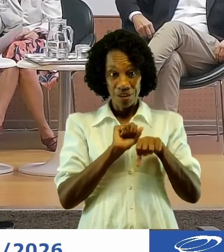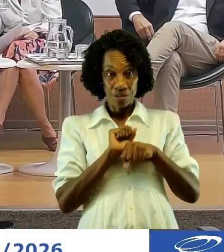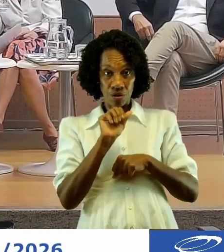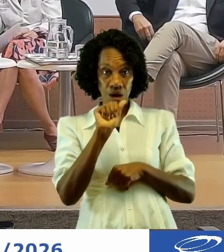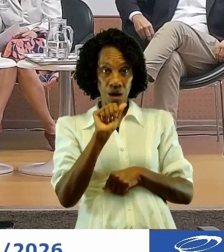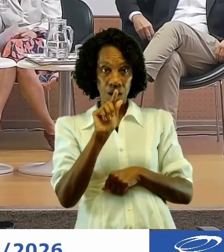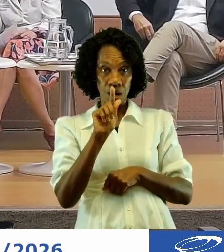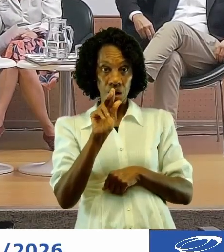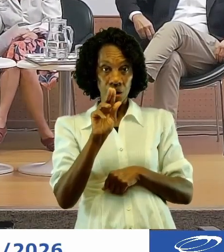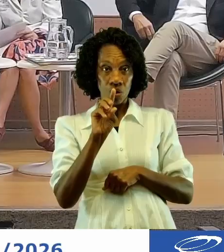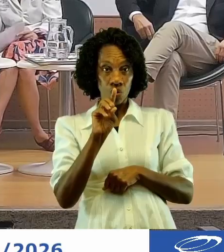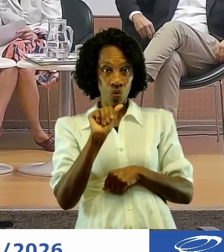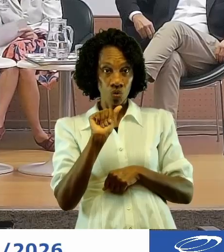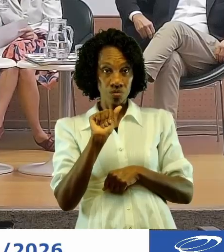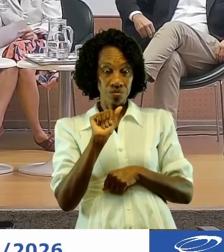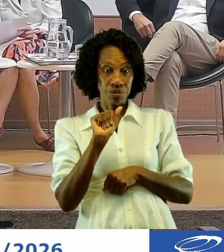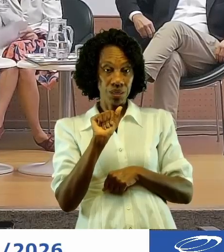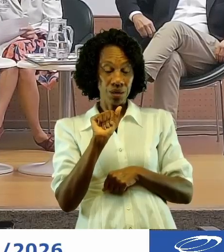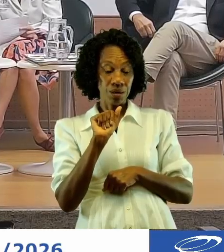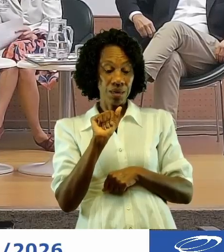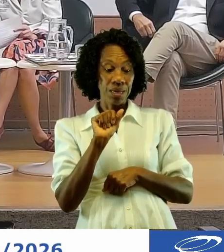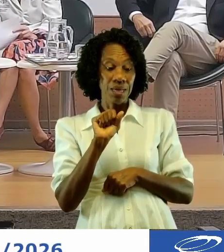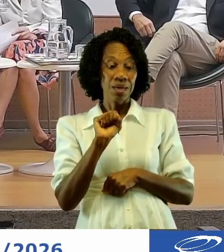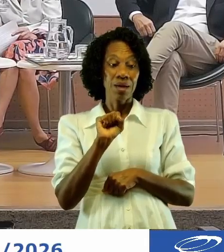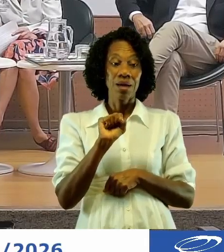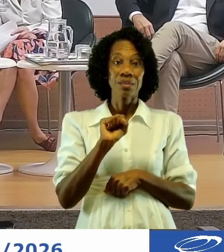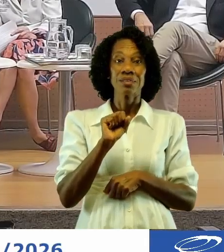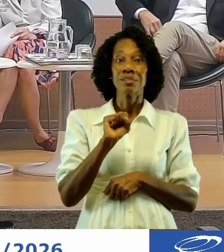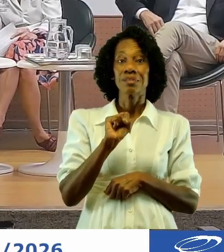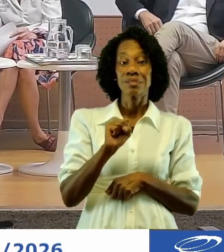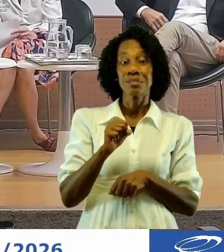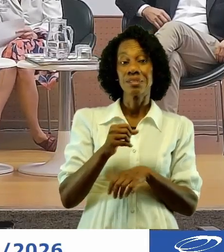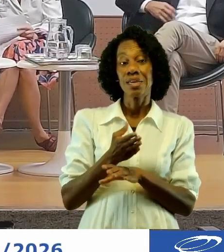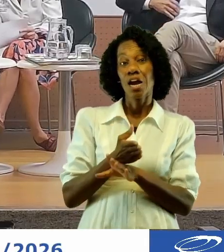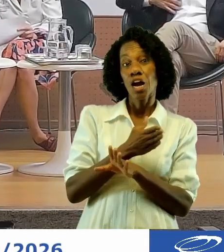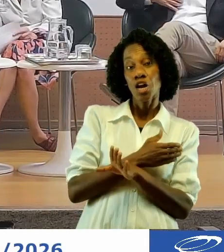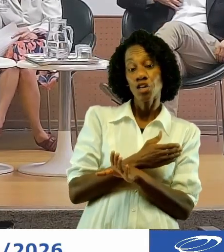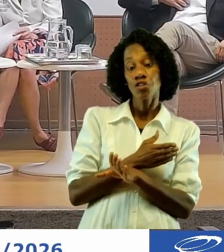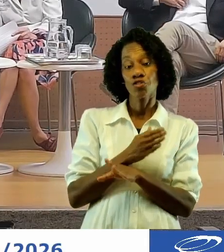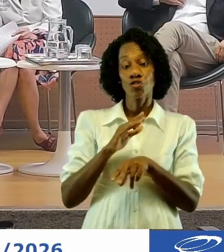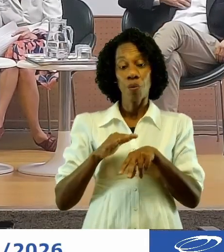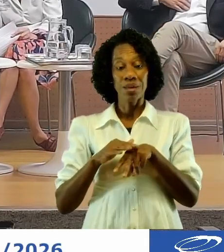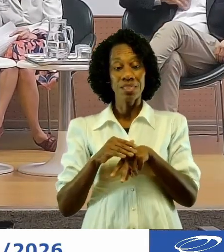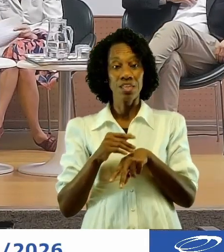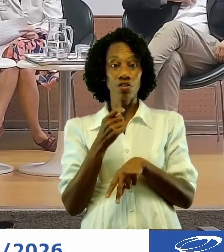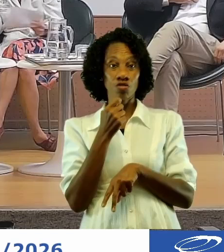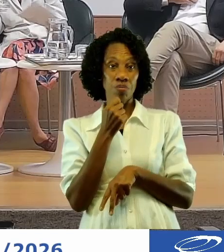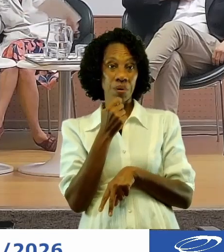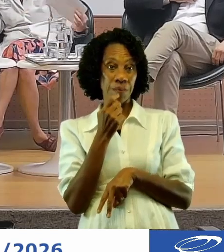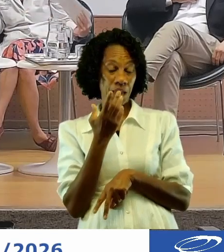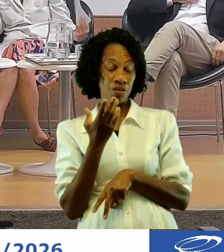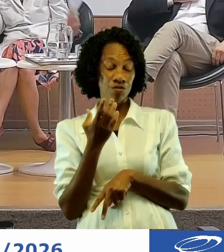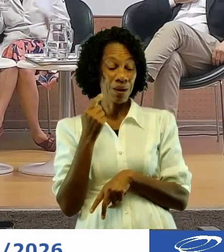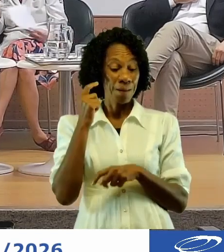um coagulase negativo, se o paciente tem história de uso prévio de antimicrobiano, ele fica particularmente preocupado